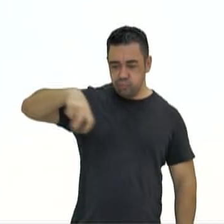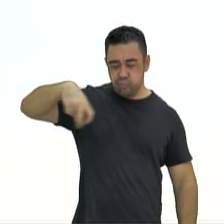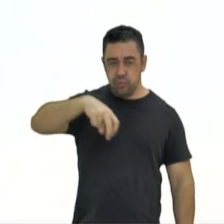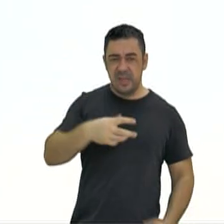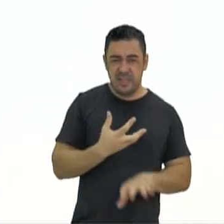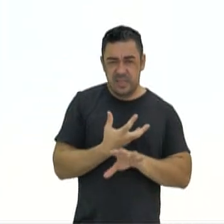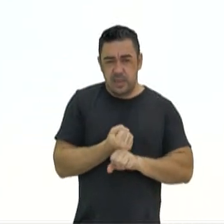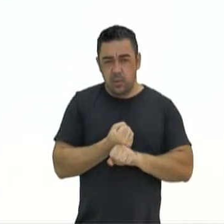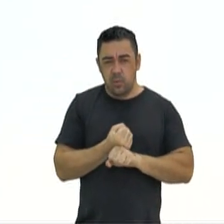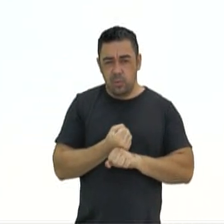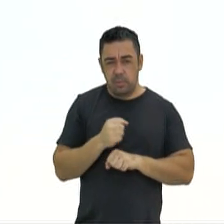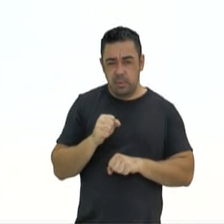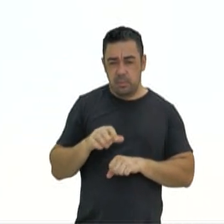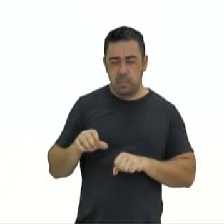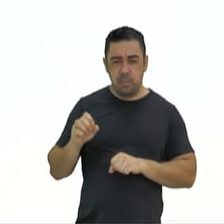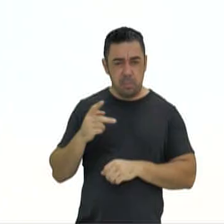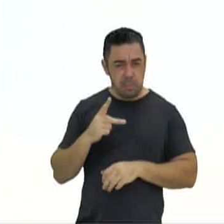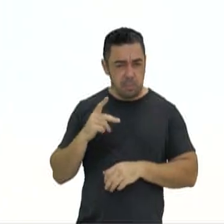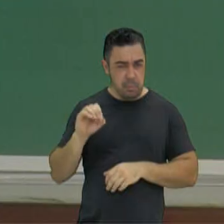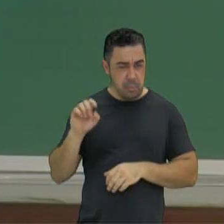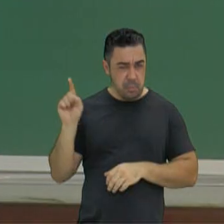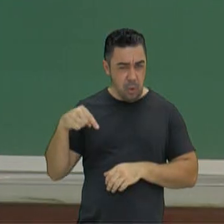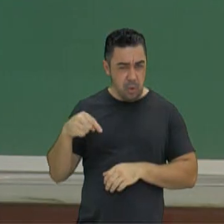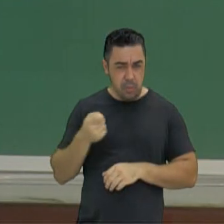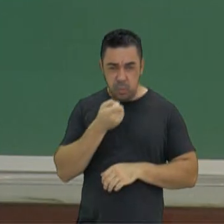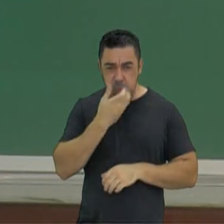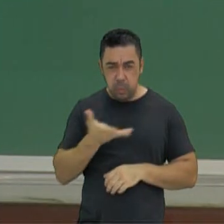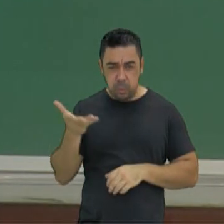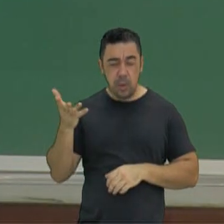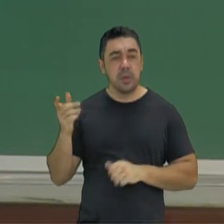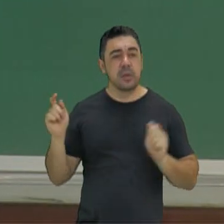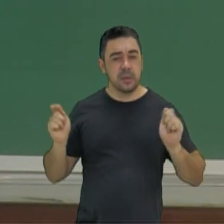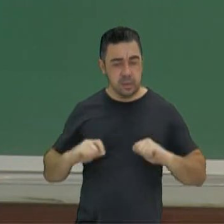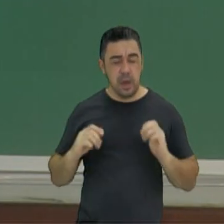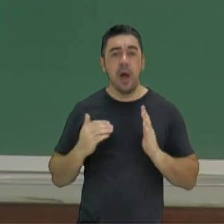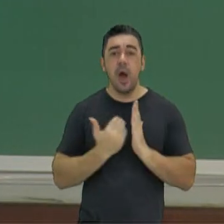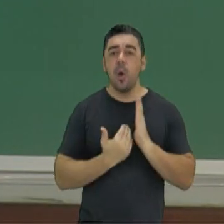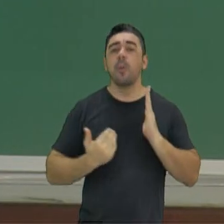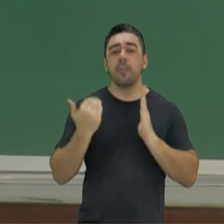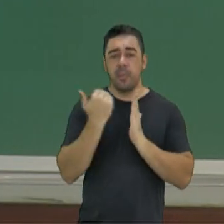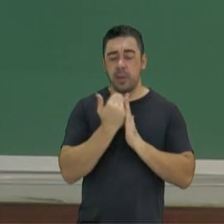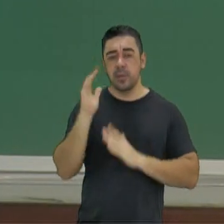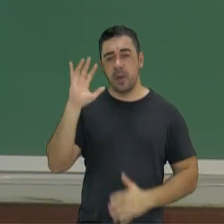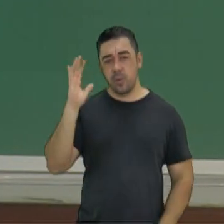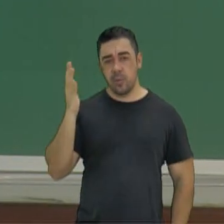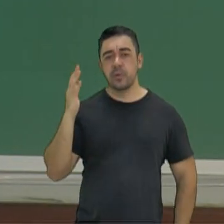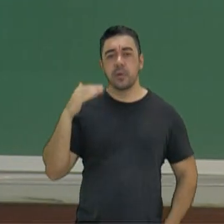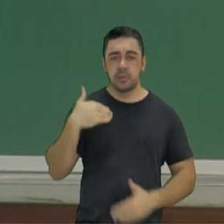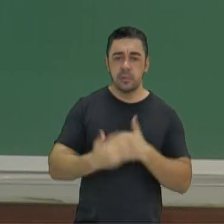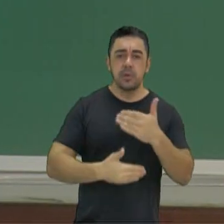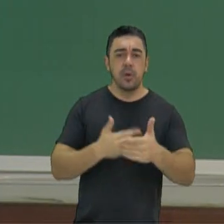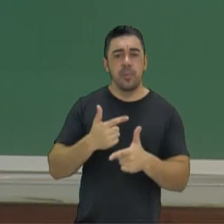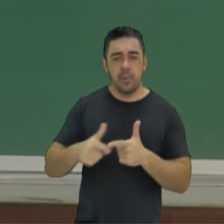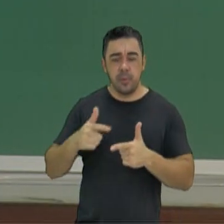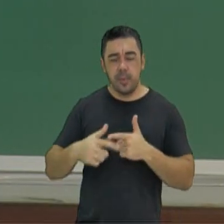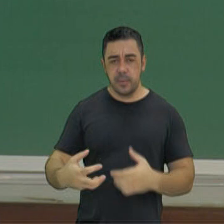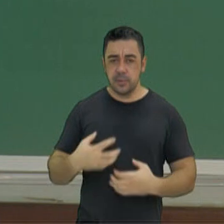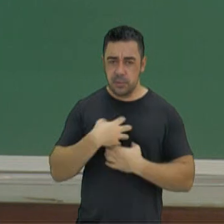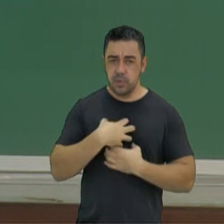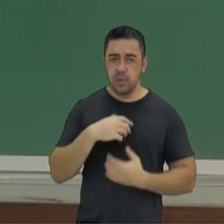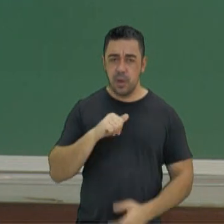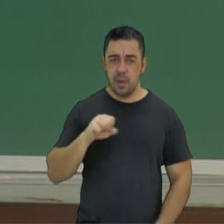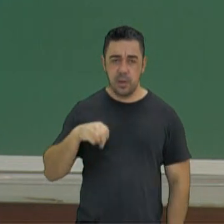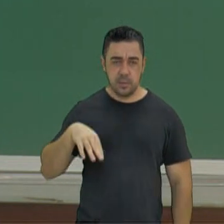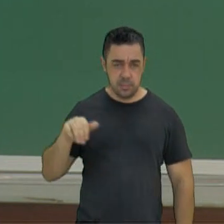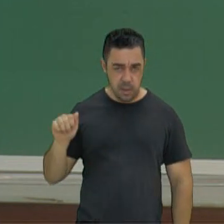seco, ela pode ter uma chance aumentada de desencadear os sintomas da asma